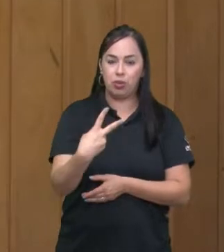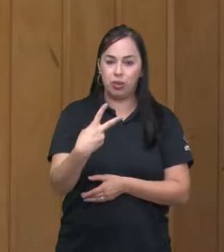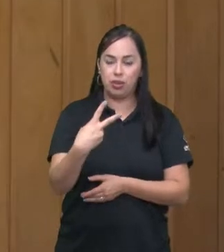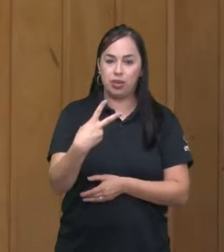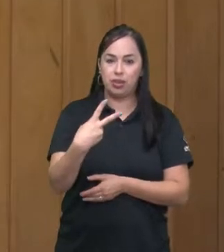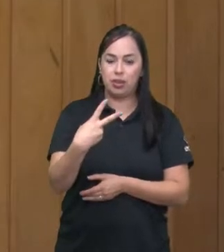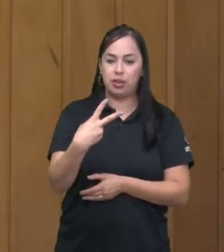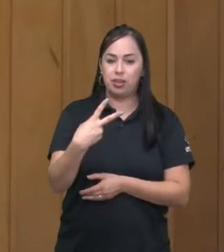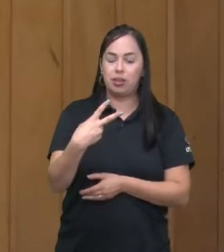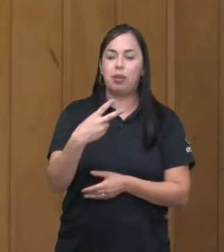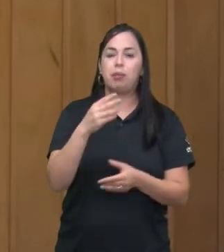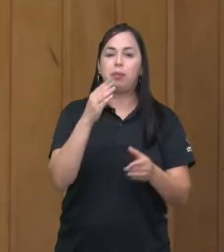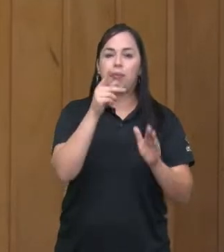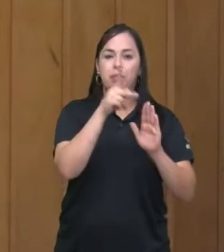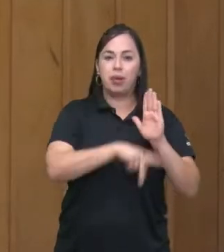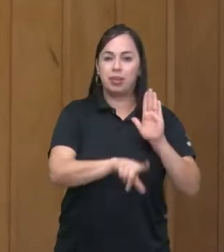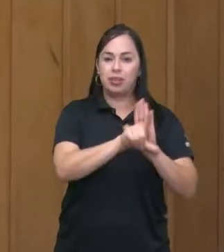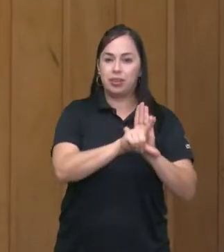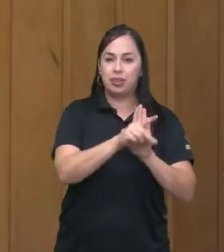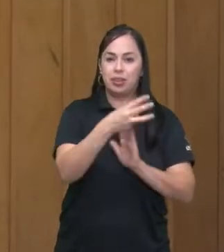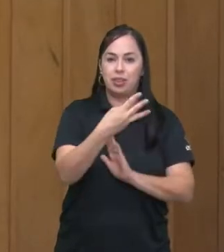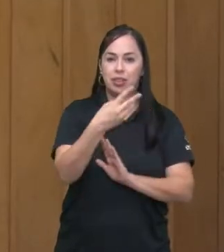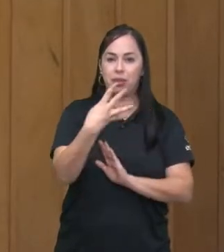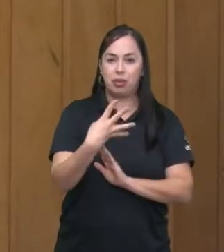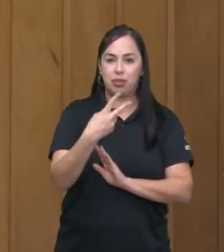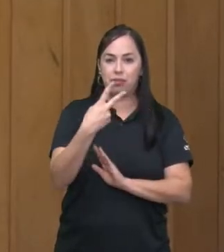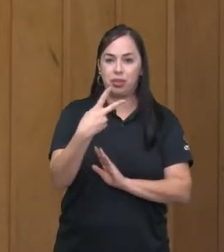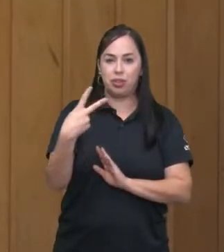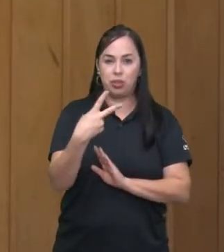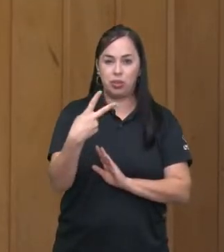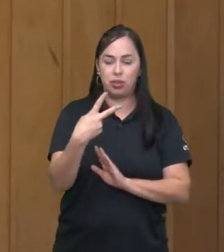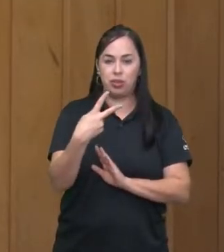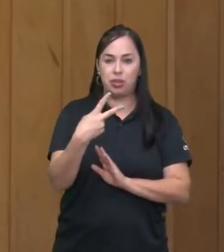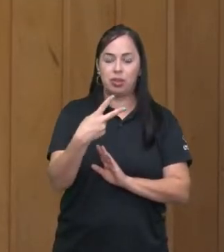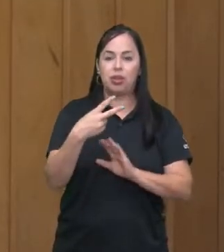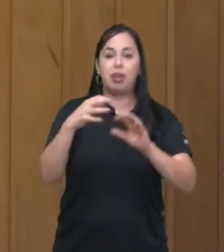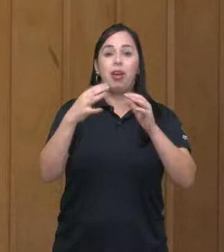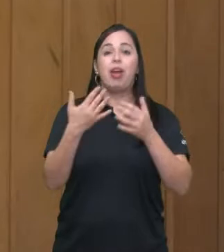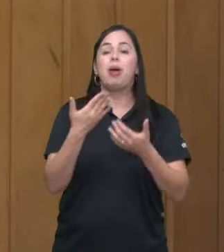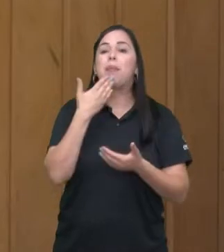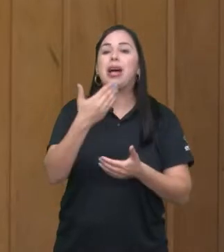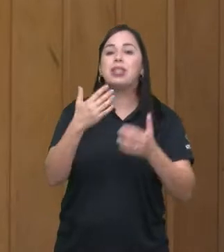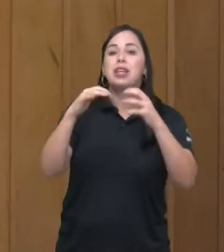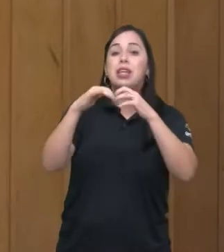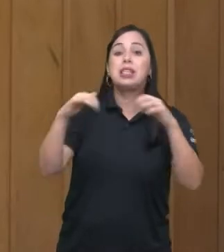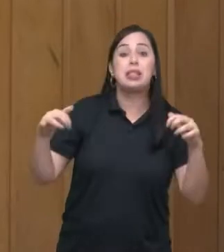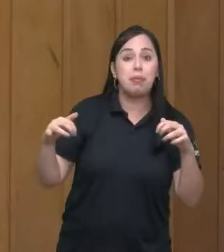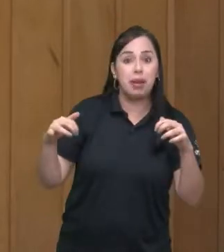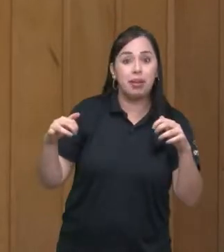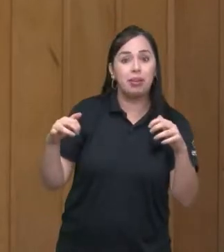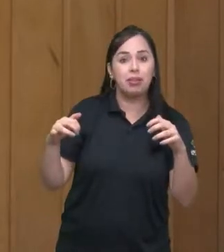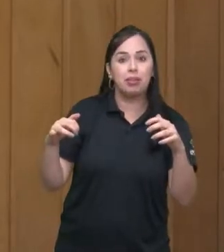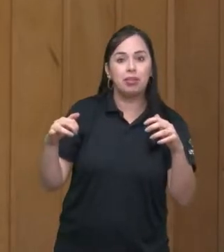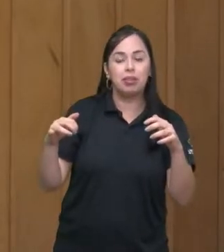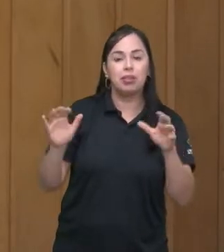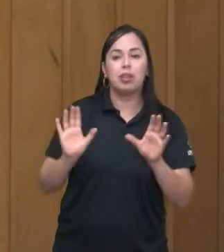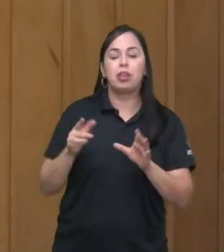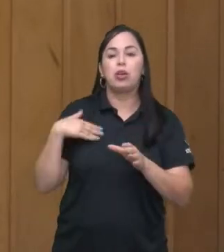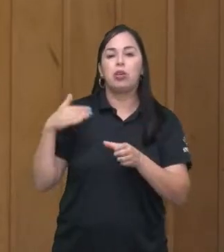1592/2022, projeto de lei número 3422, seja feito em separado dos pedidos que serão votados em